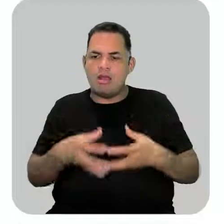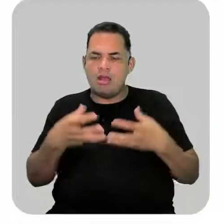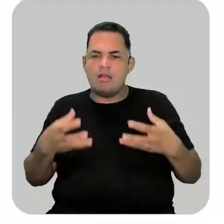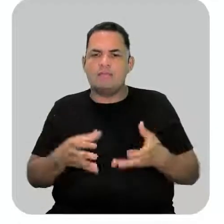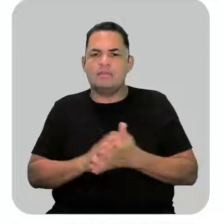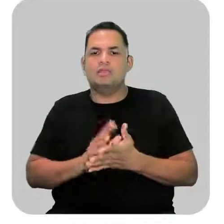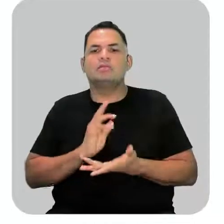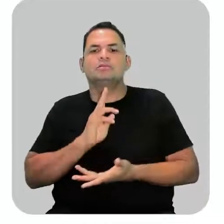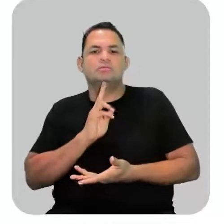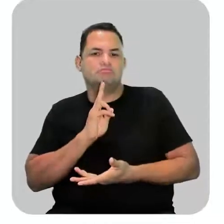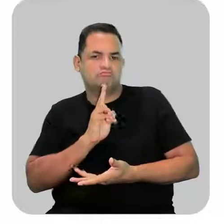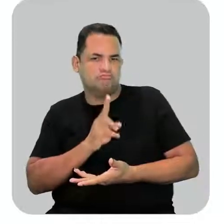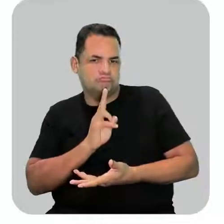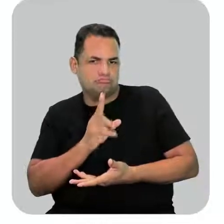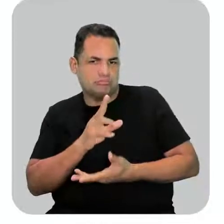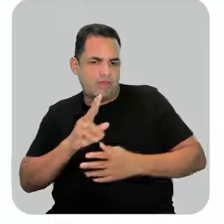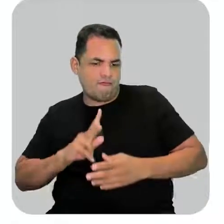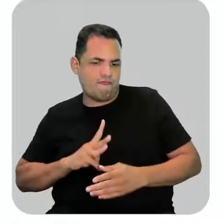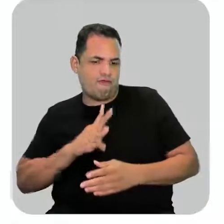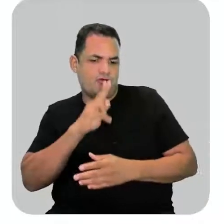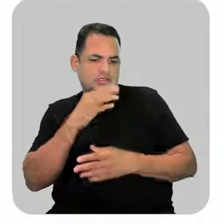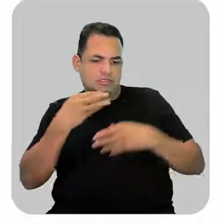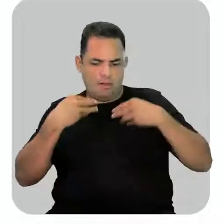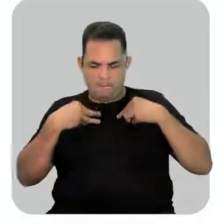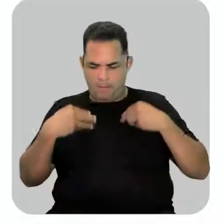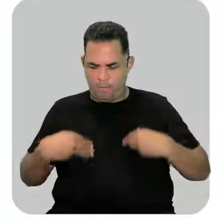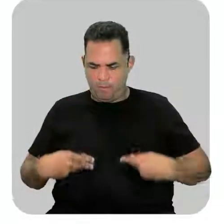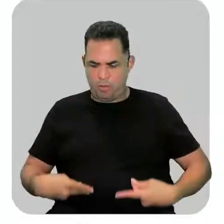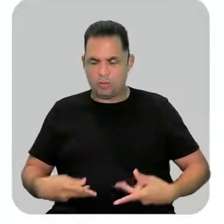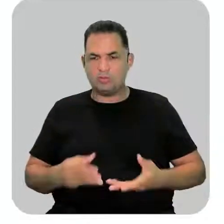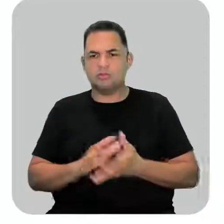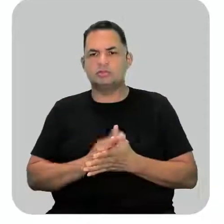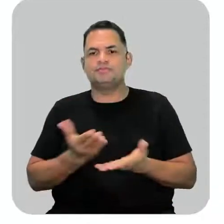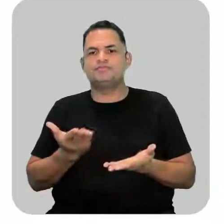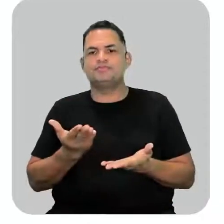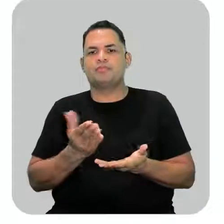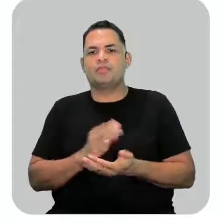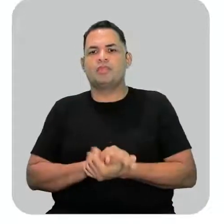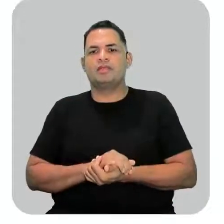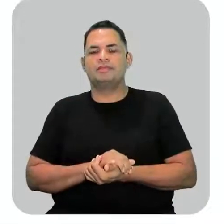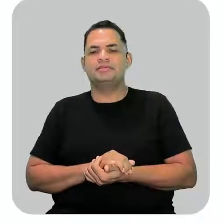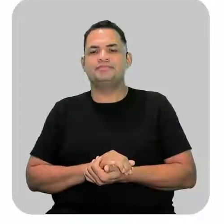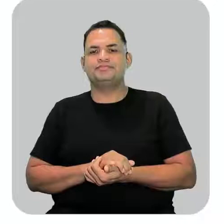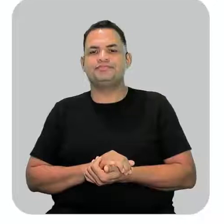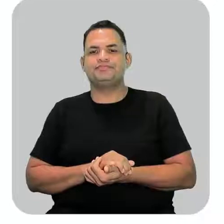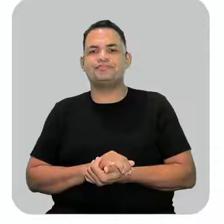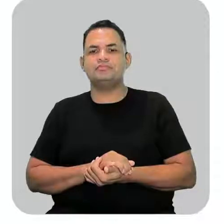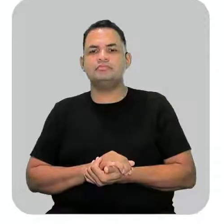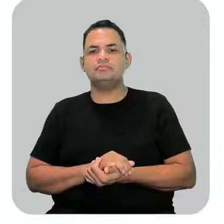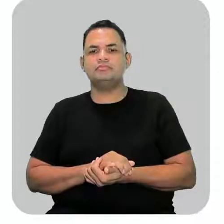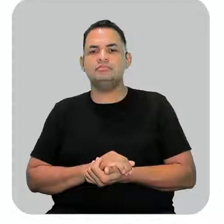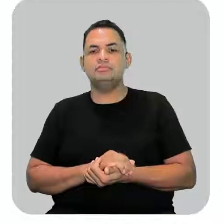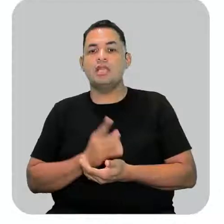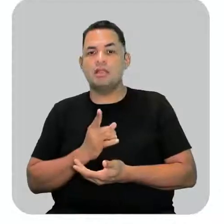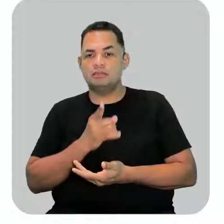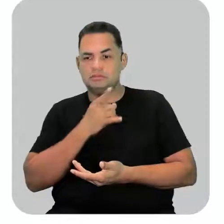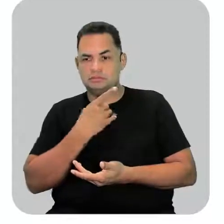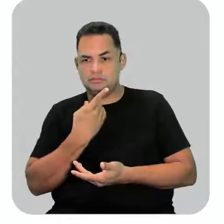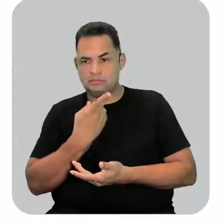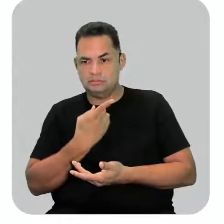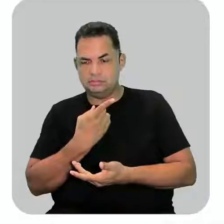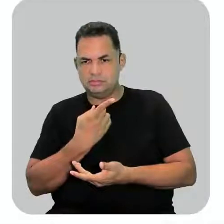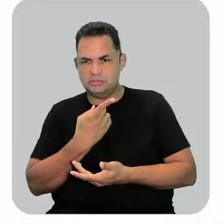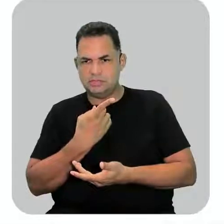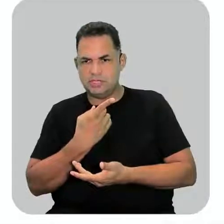sempre fortalecendo o nosso sistema imunológico. E lembrando que esses alimentos,